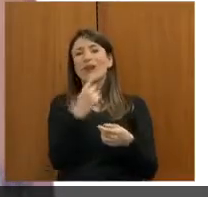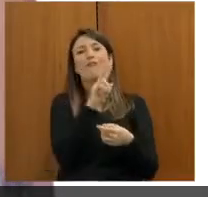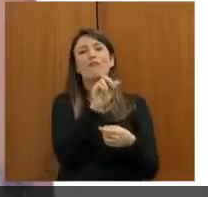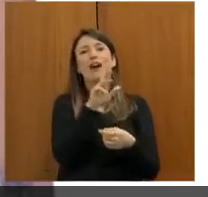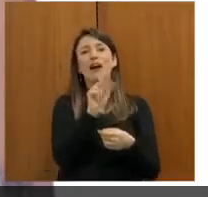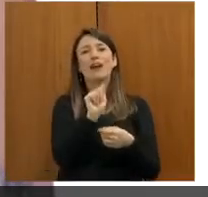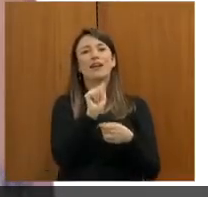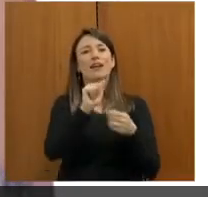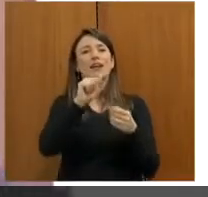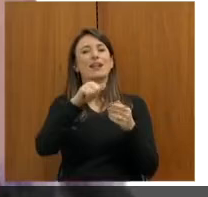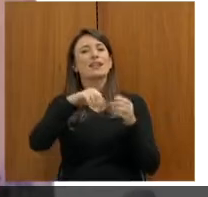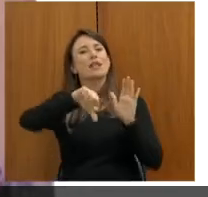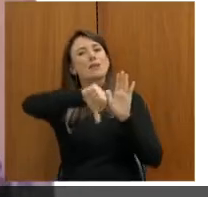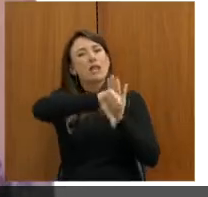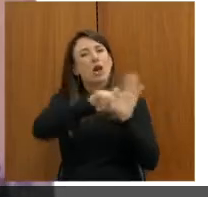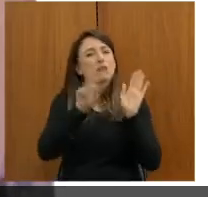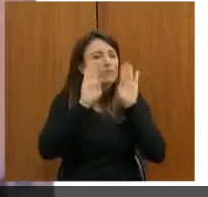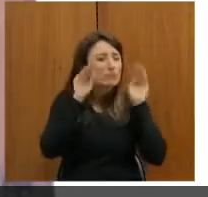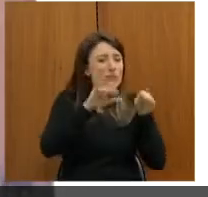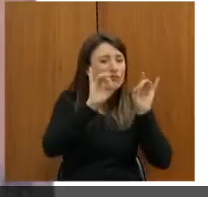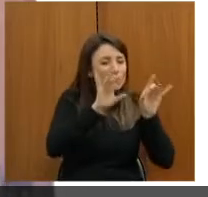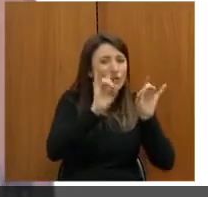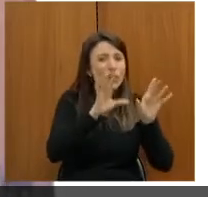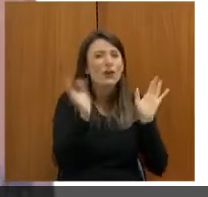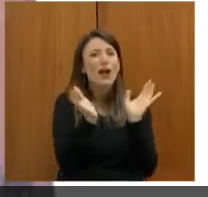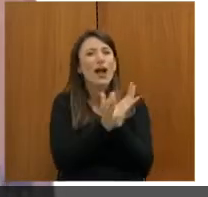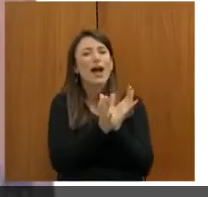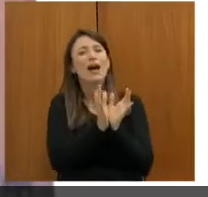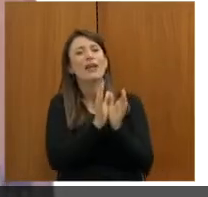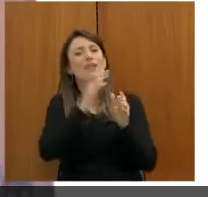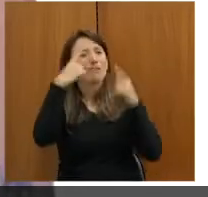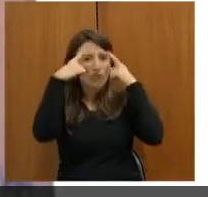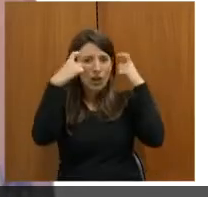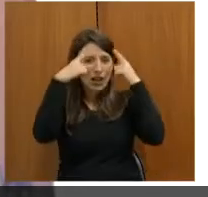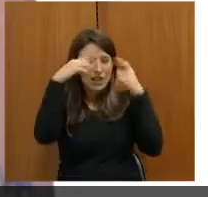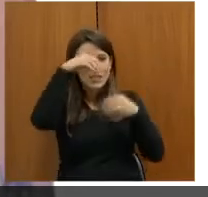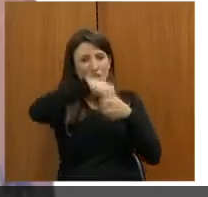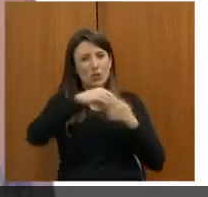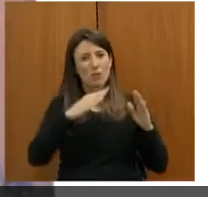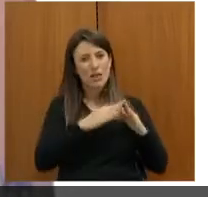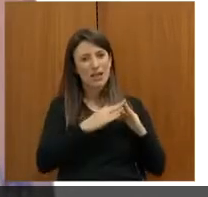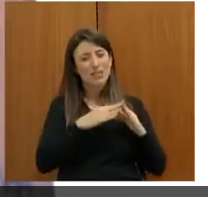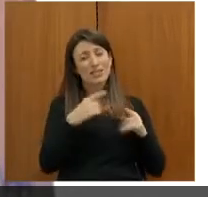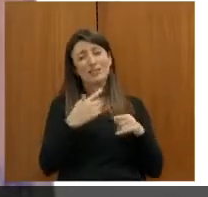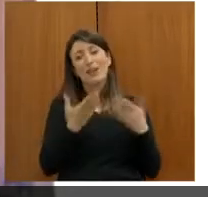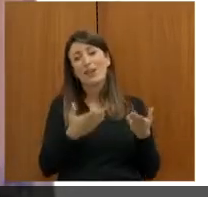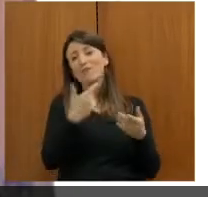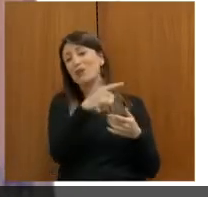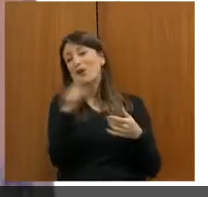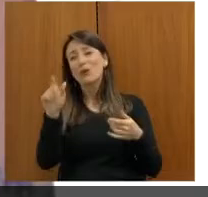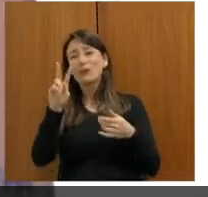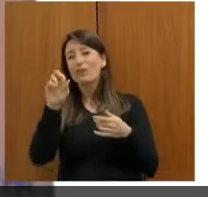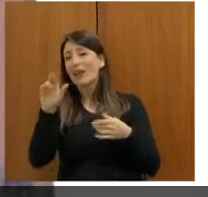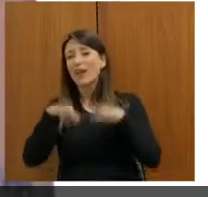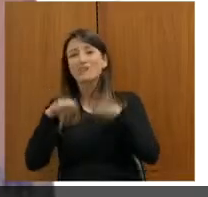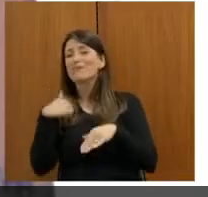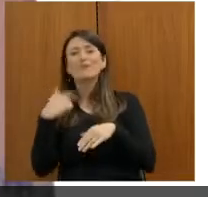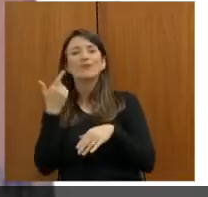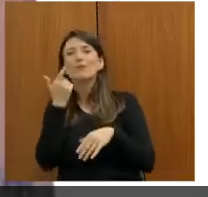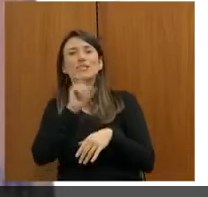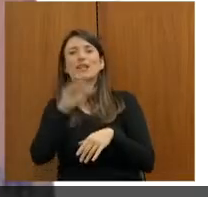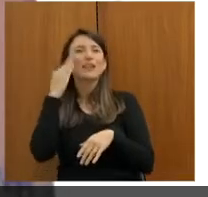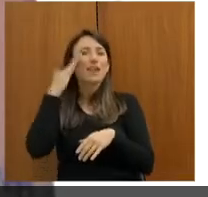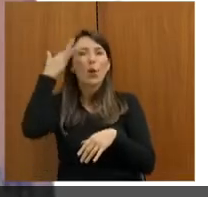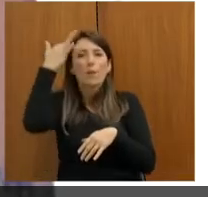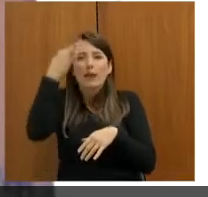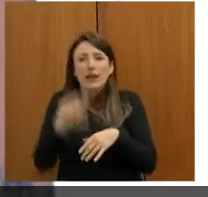muitas vezes não consegue compreender entender a dinâmica das relações familiares EA dinâmica da violência doméstica